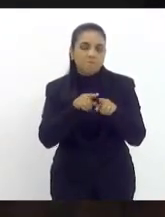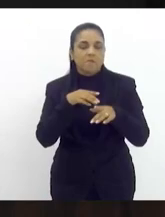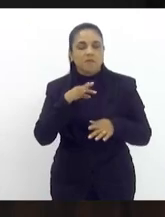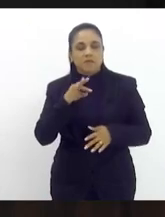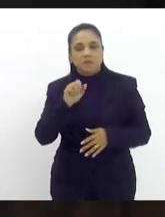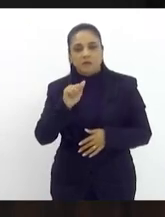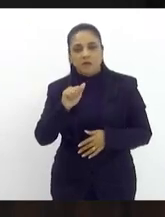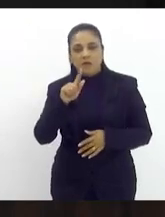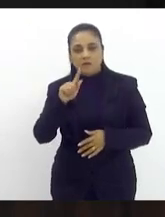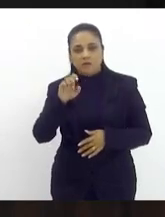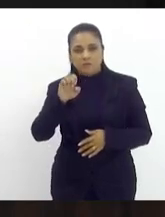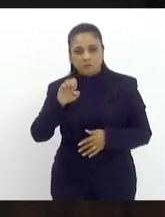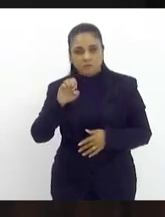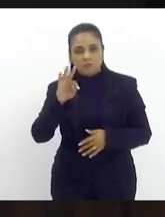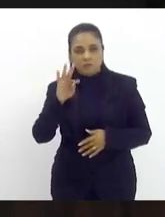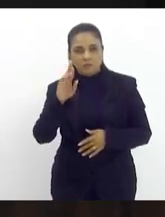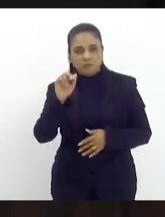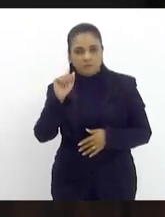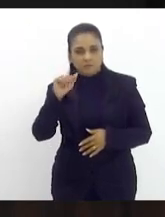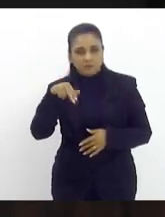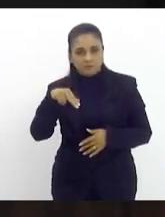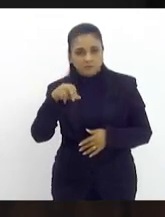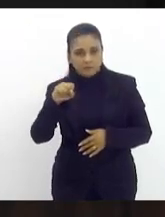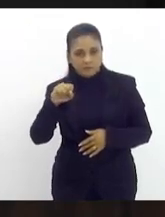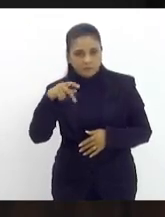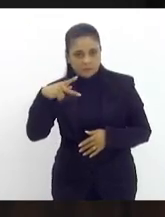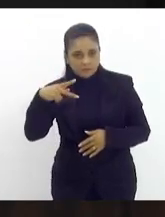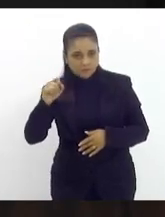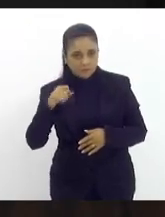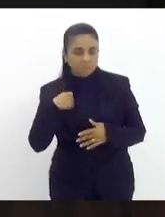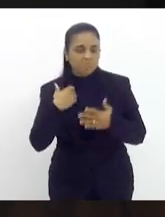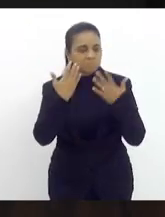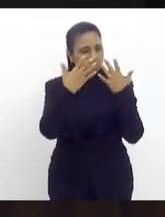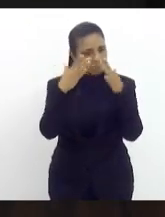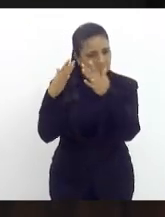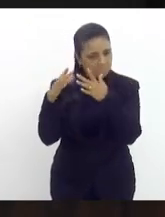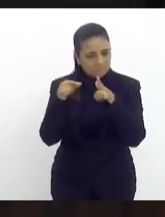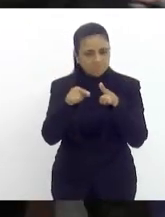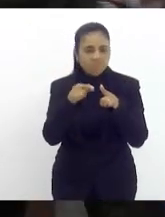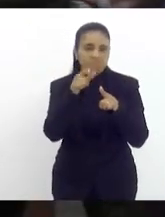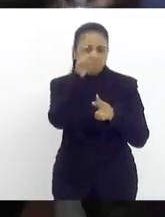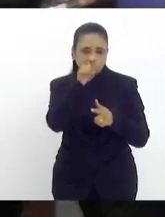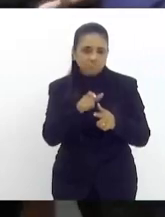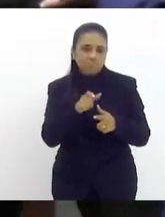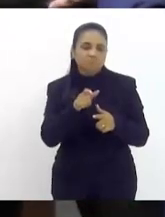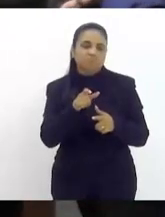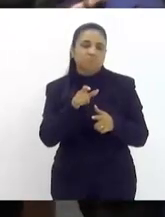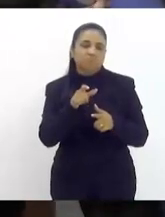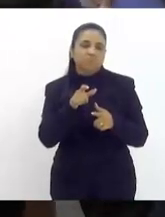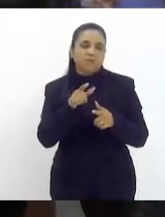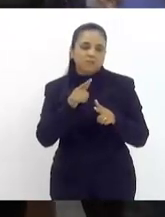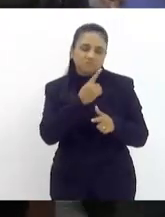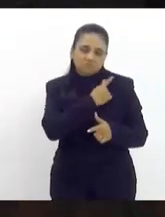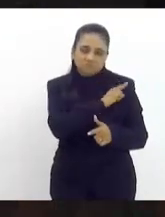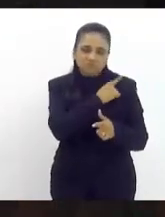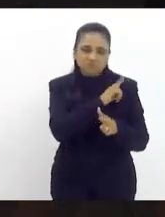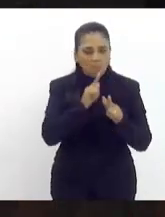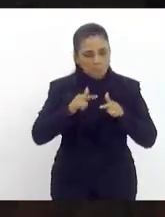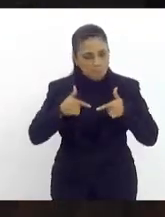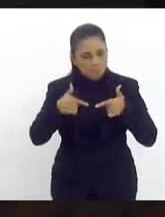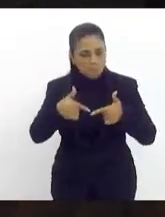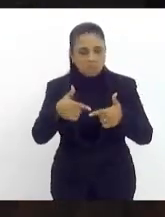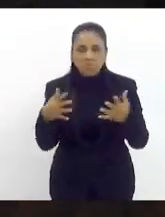o conselheiro e faz votos de uma gestão de excelência. Parabéns, companheiro